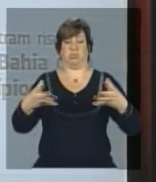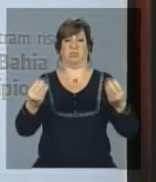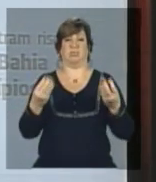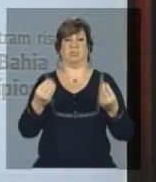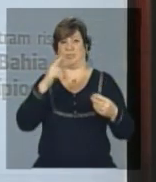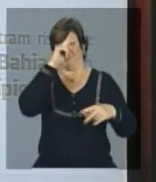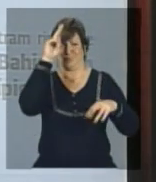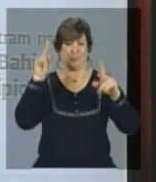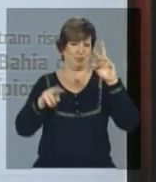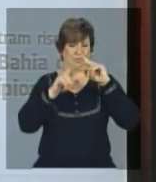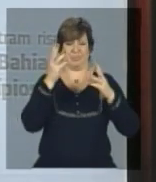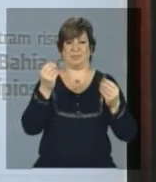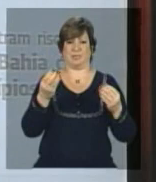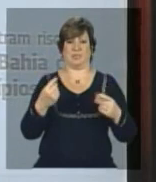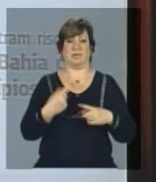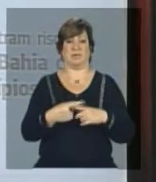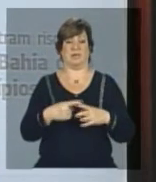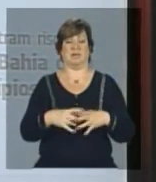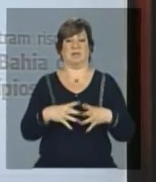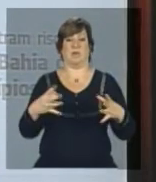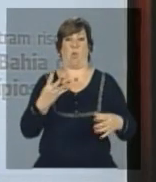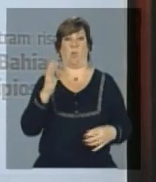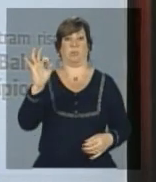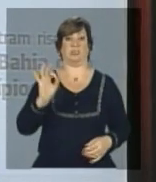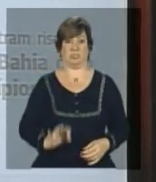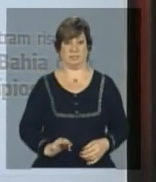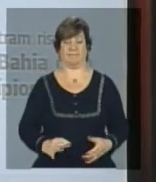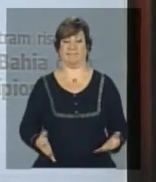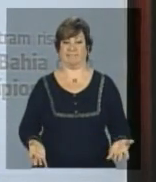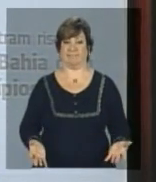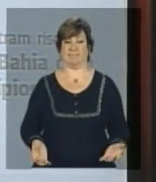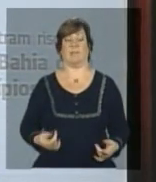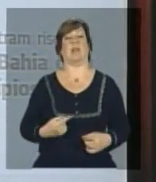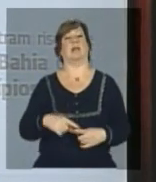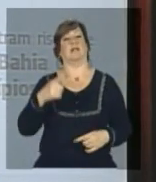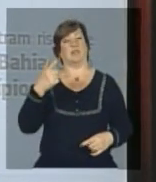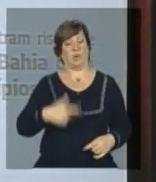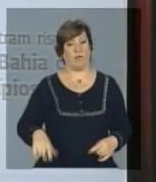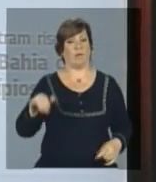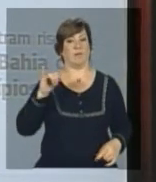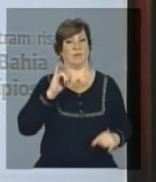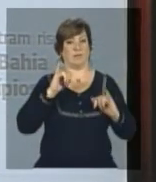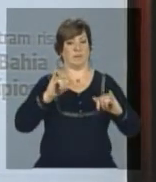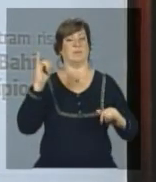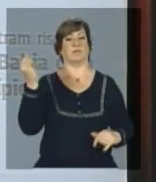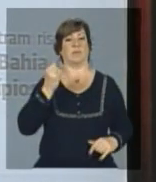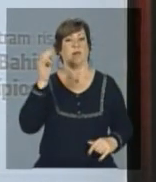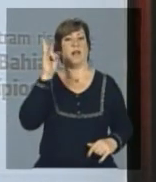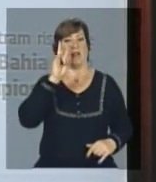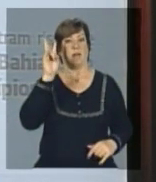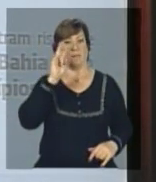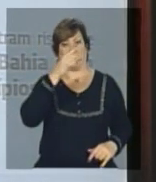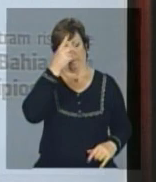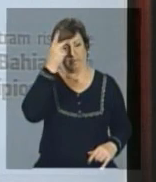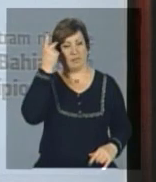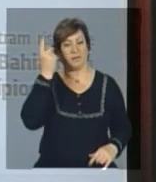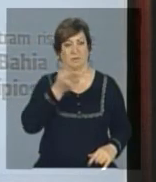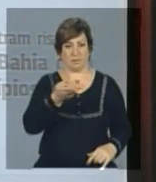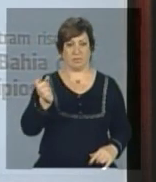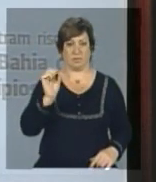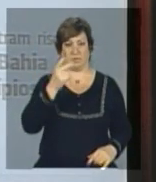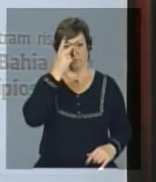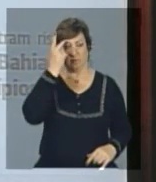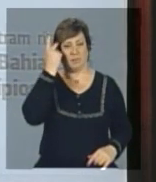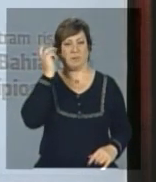maior do que 4%, que é uma barreira que a gente considera. De novo, é bom lembrar que dengue não é uma doença mais complexa,